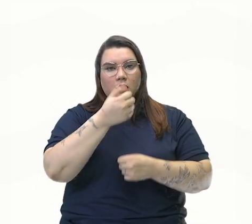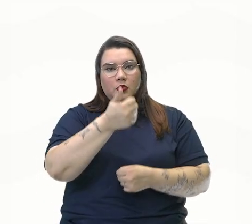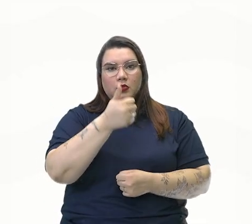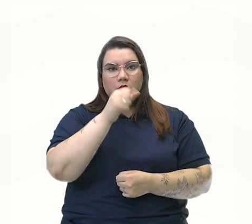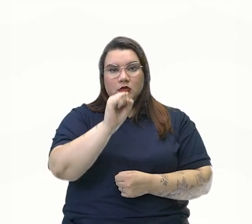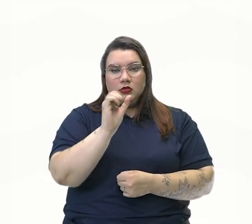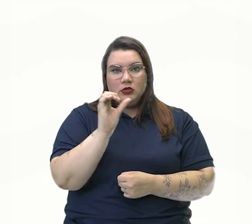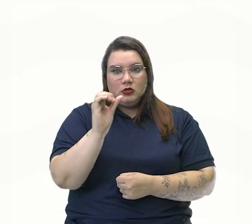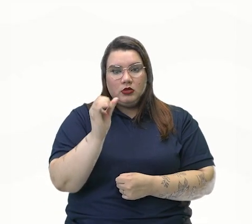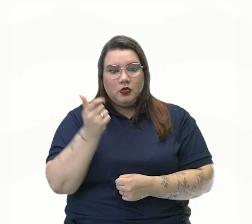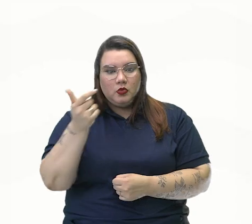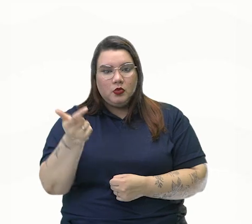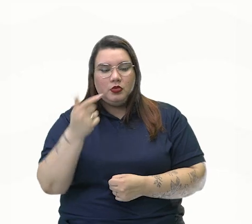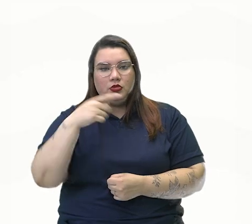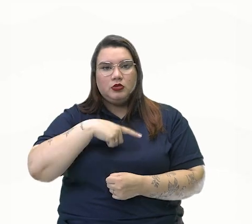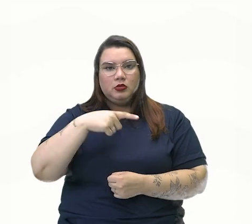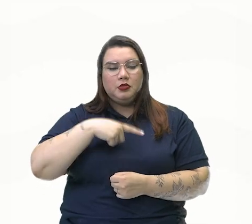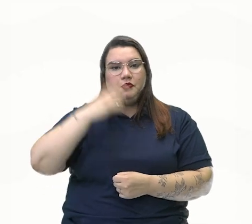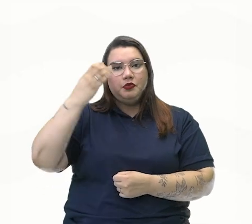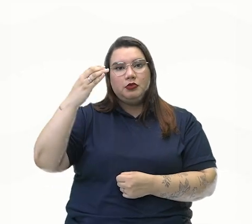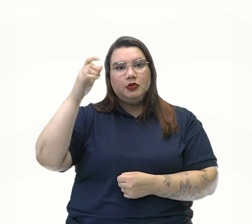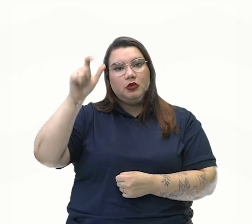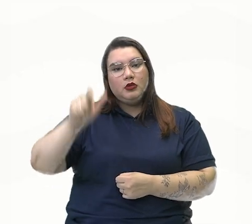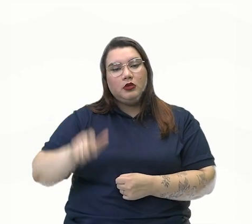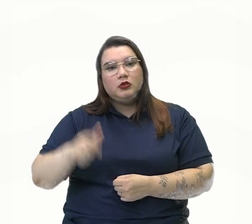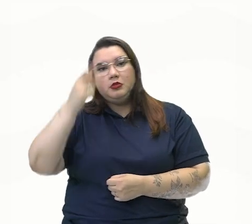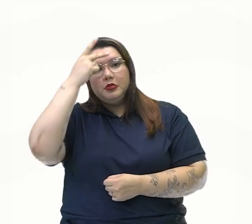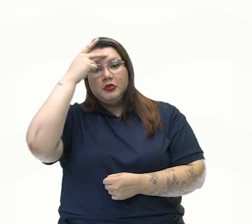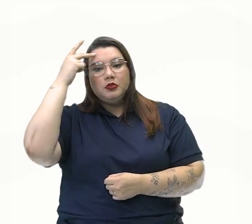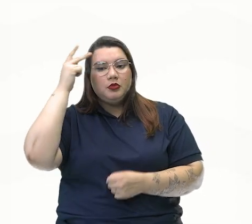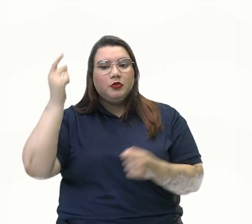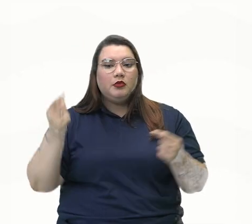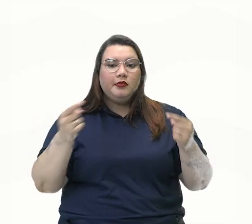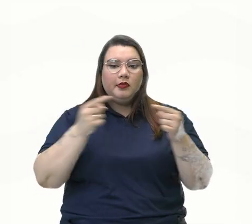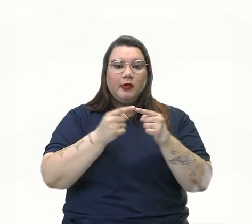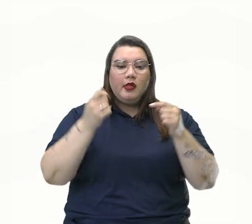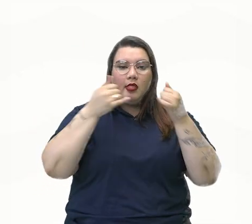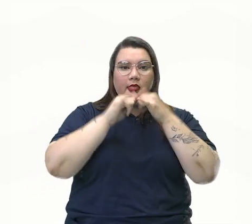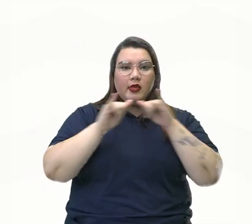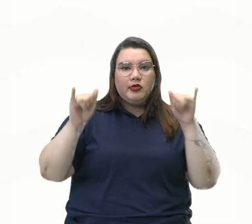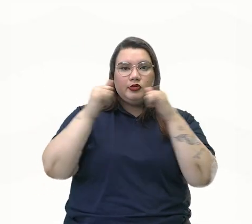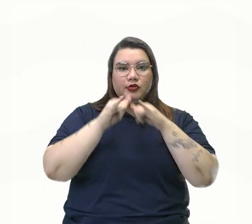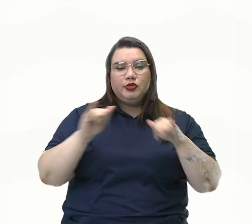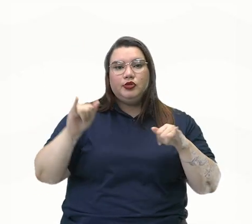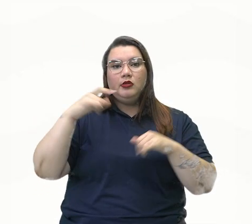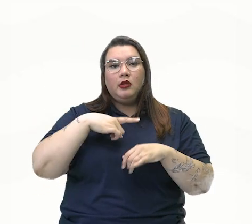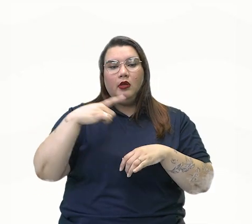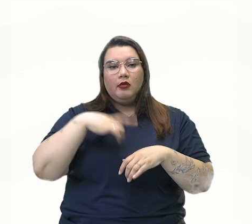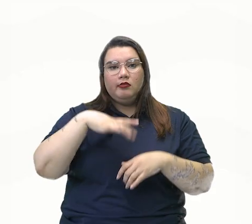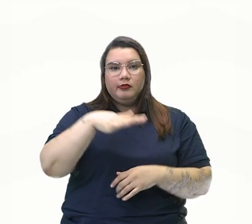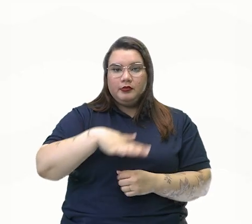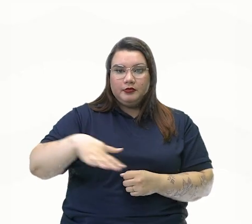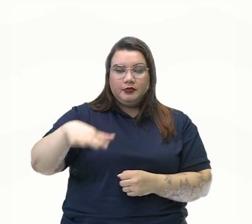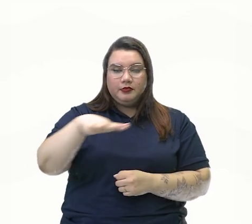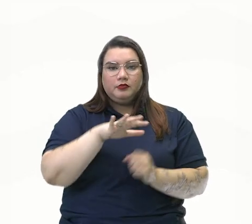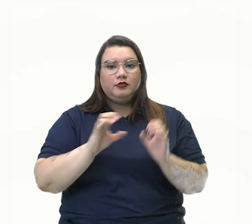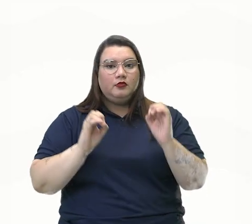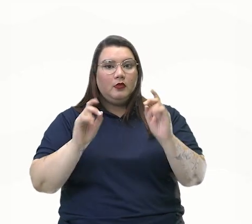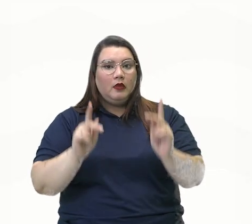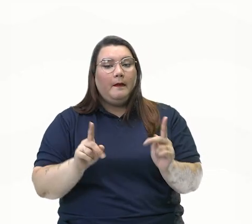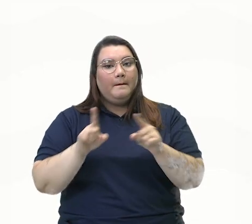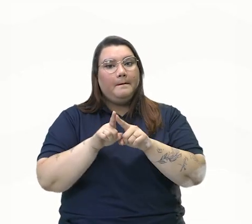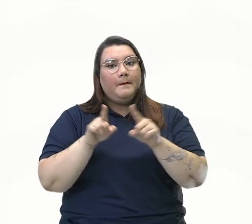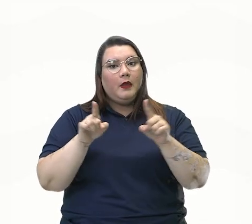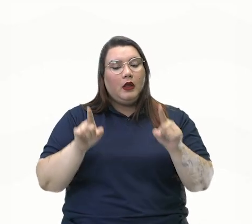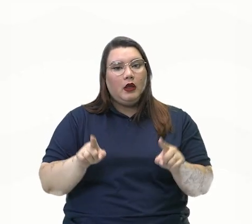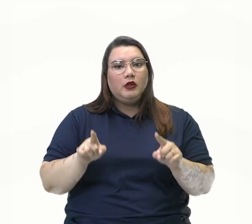1862, pela previsão de Maxwell, de que a luz transporta energia em campos elétricos e magnéticos.